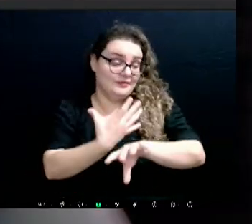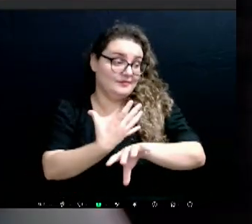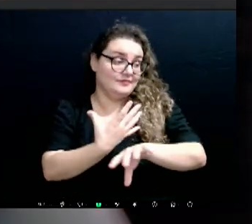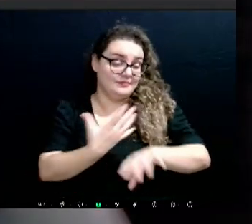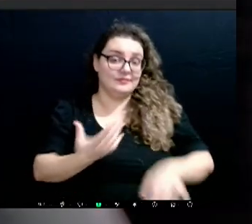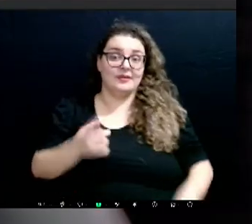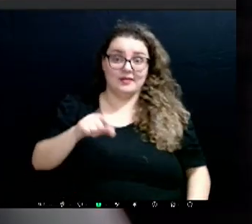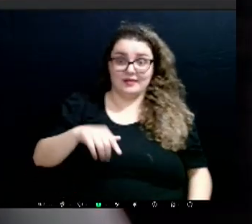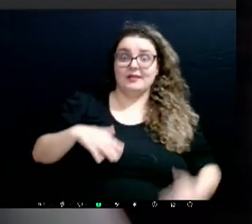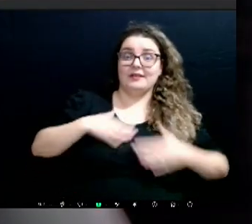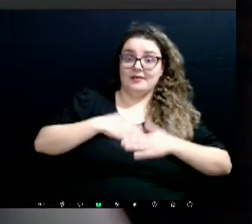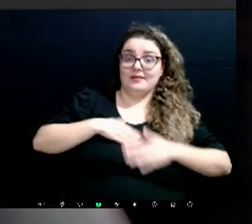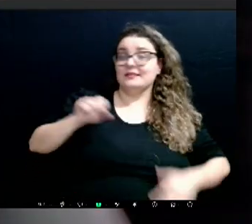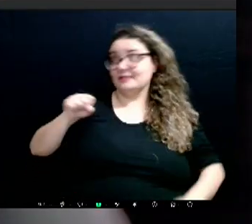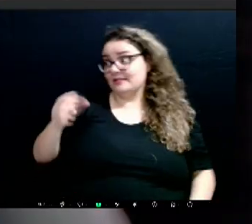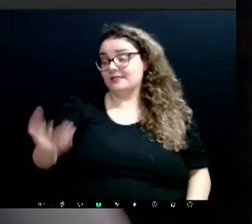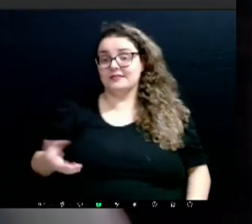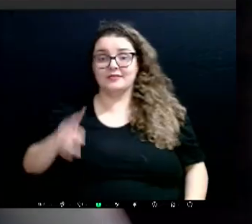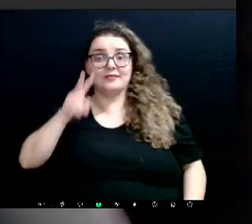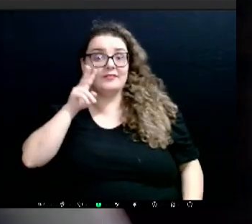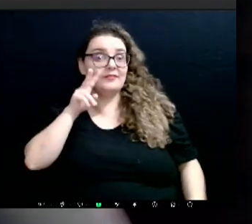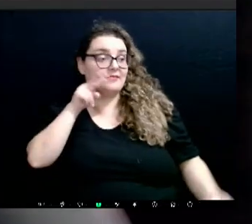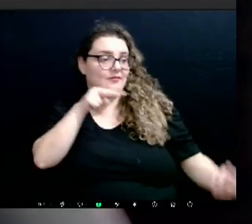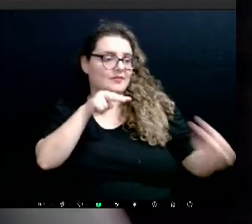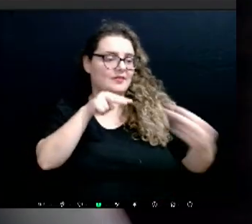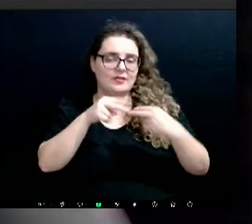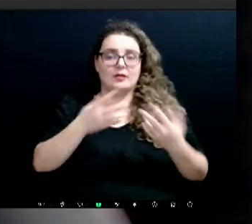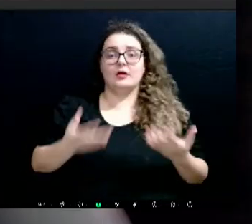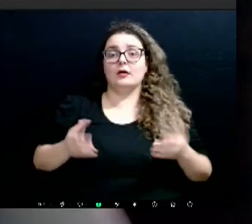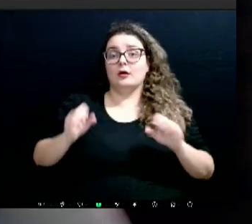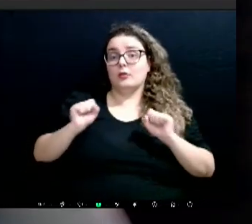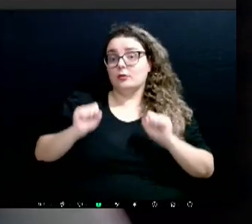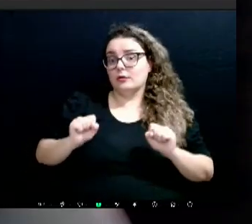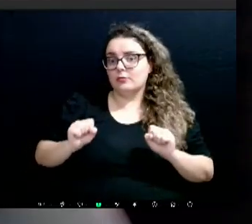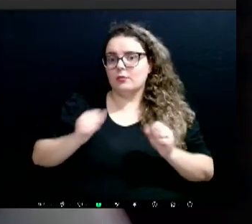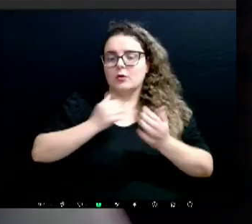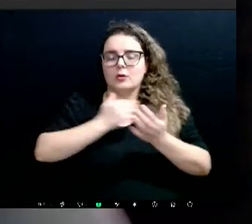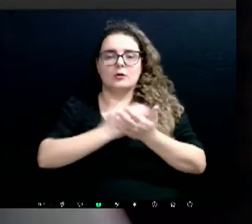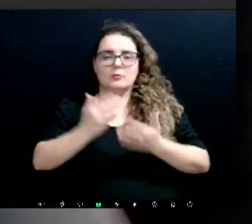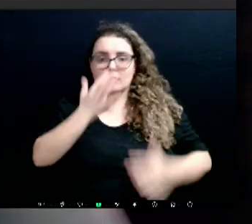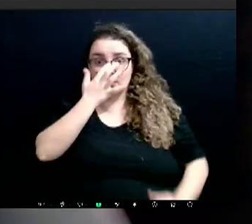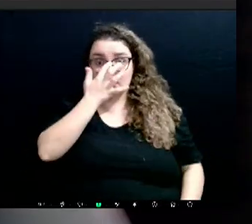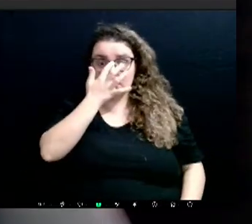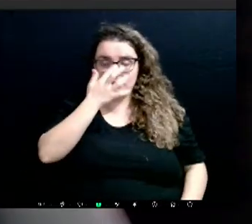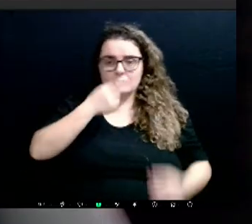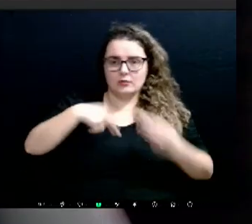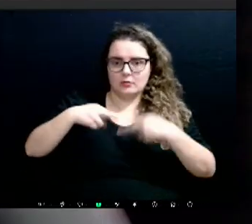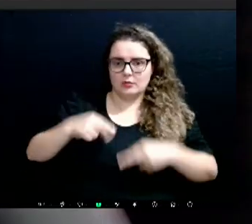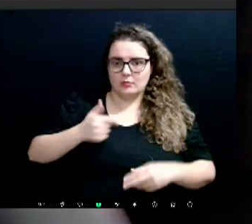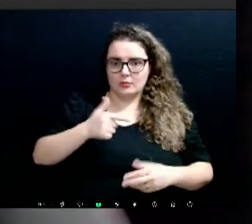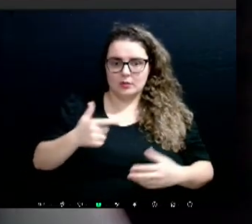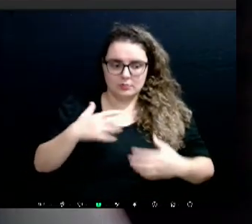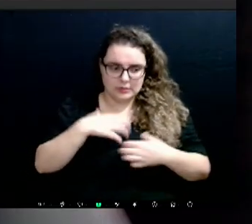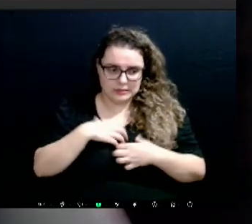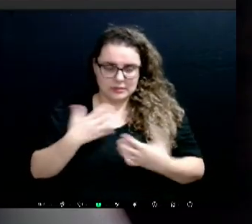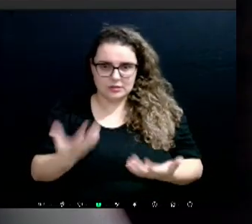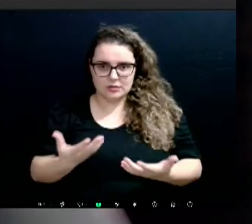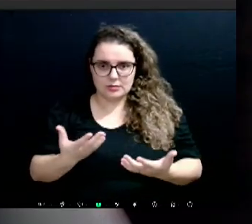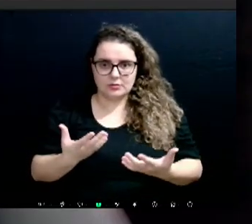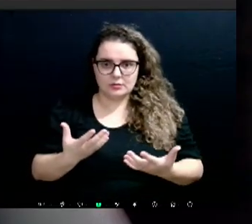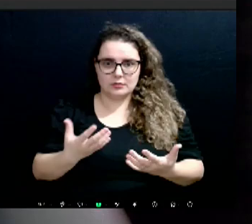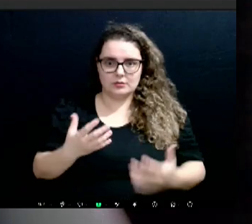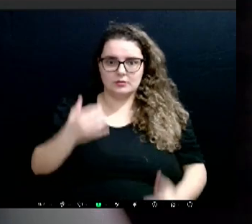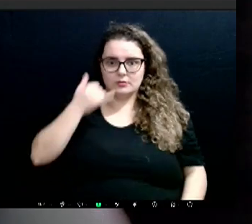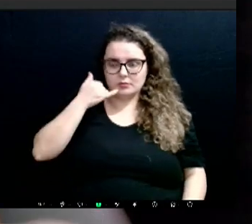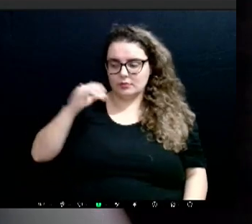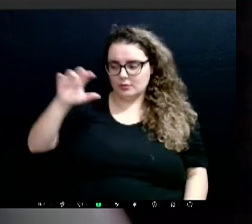gostoso, né? Ver o outro. Agora, o que pode fazer para iniciar com essa questão, para não ter essa sensação, desliga o celular, como você colocou,